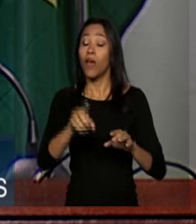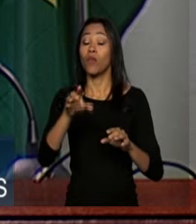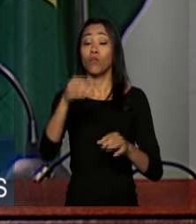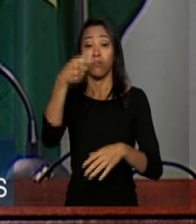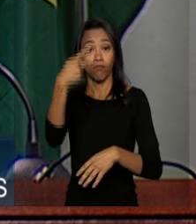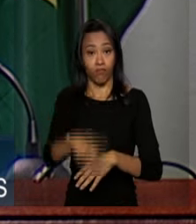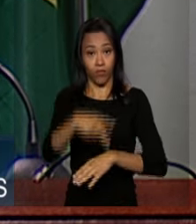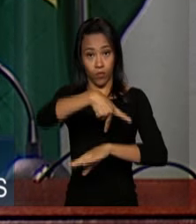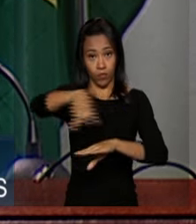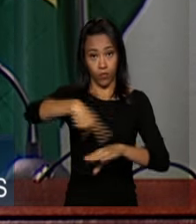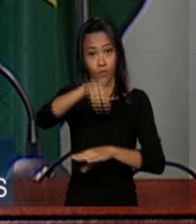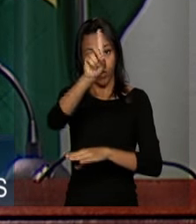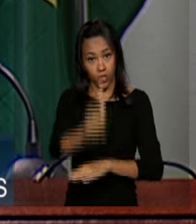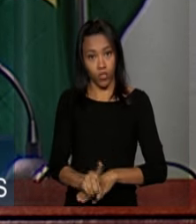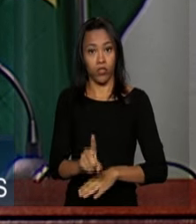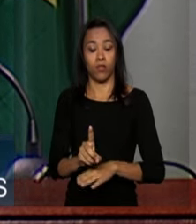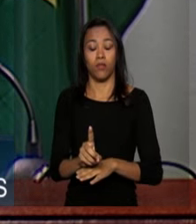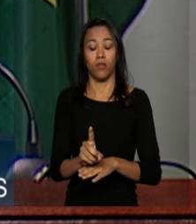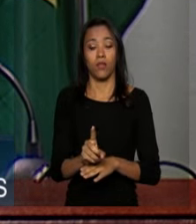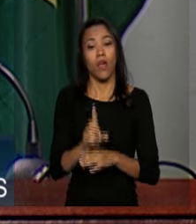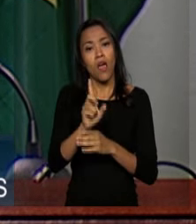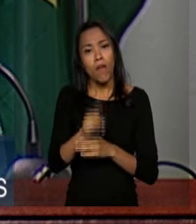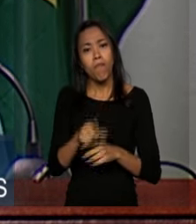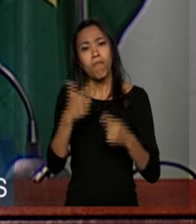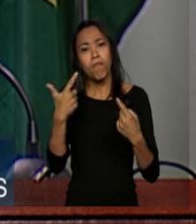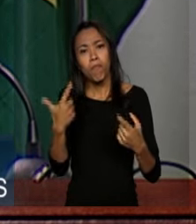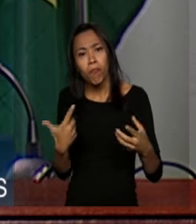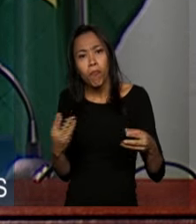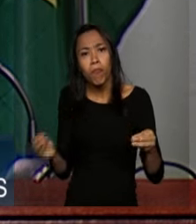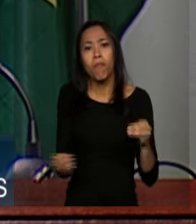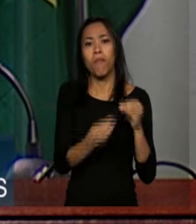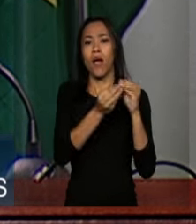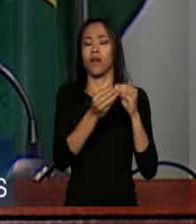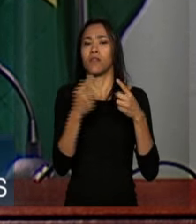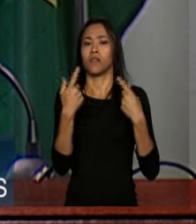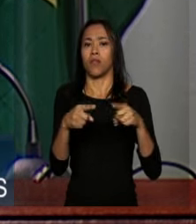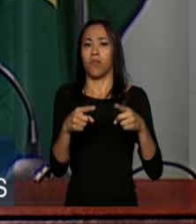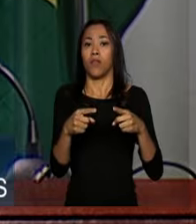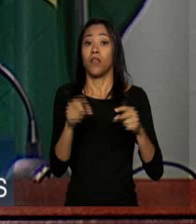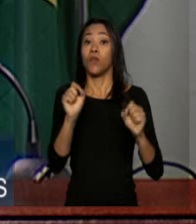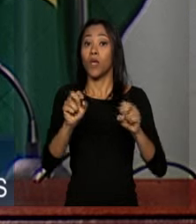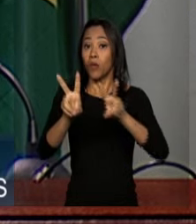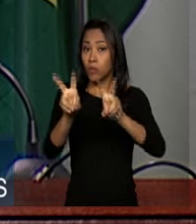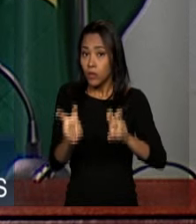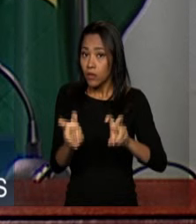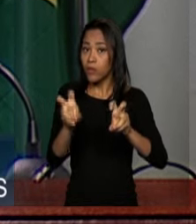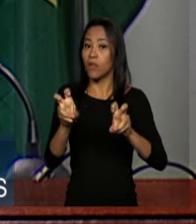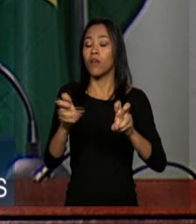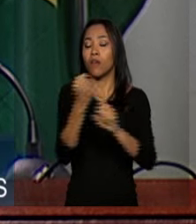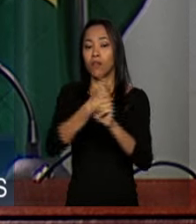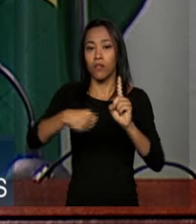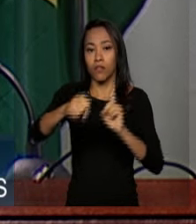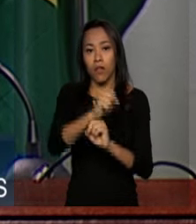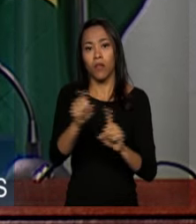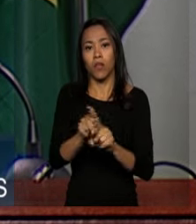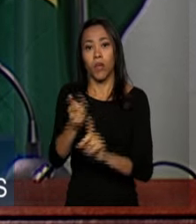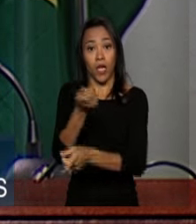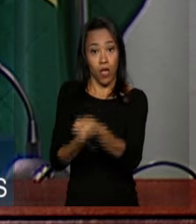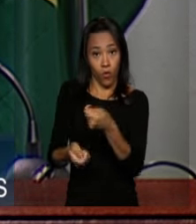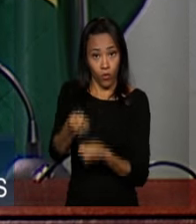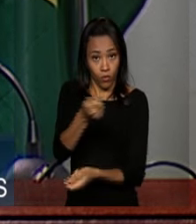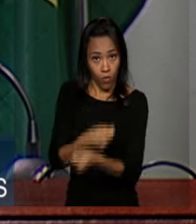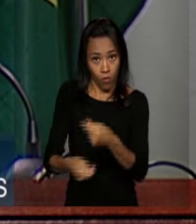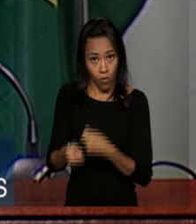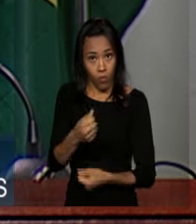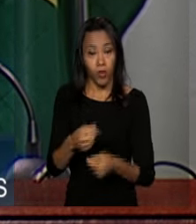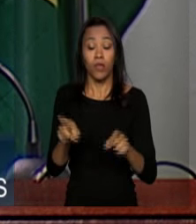direito. Era fundamental acrescentar a ela uma dimensão econômica e social, acrescentar à